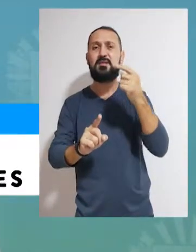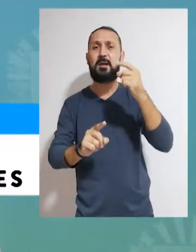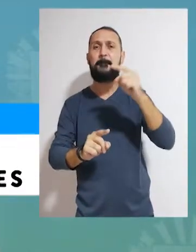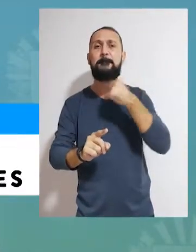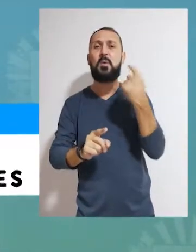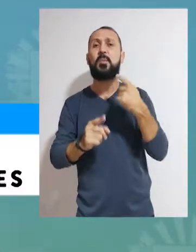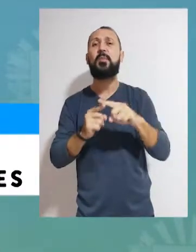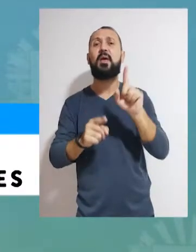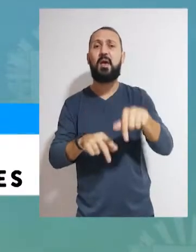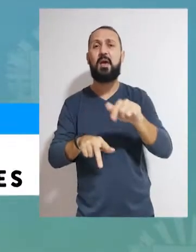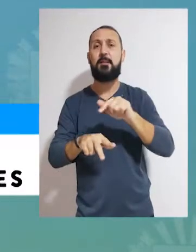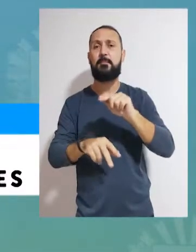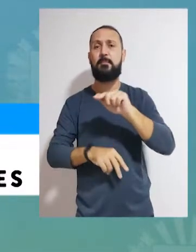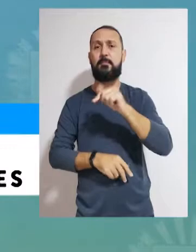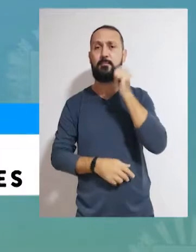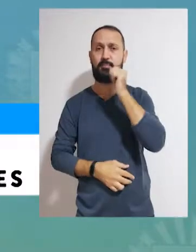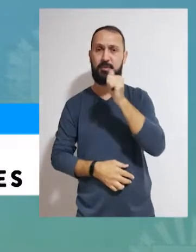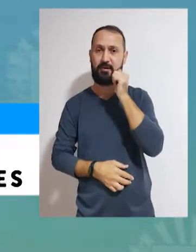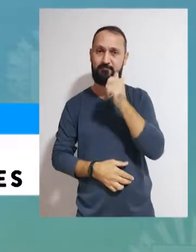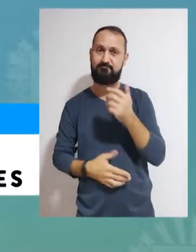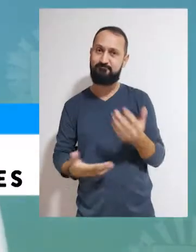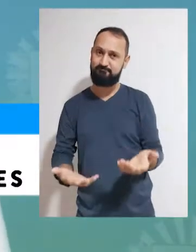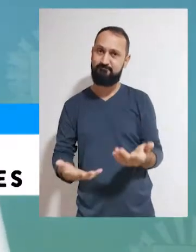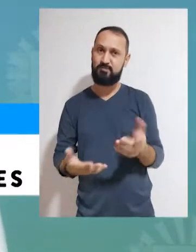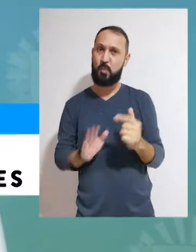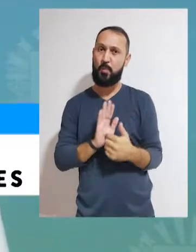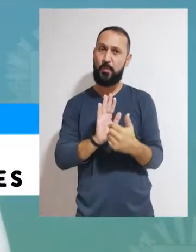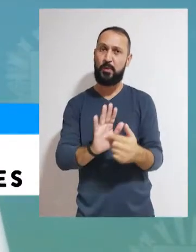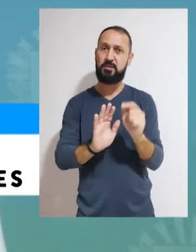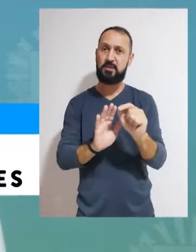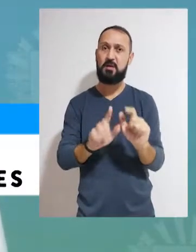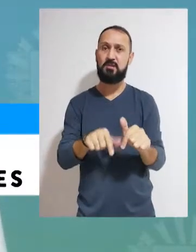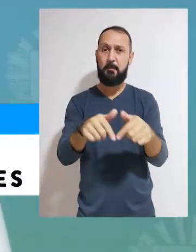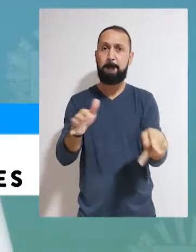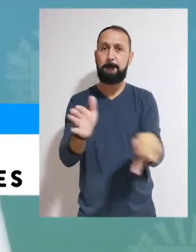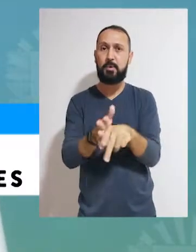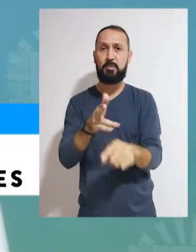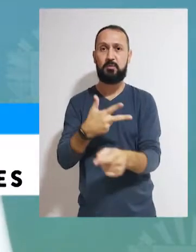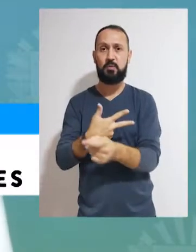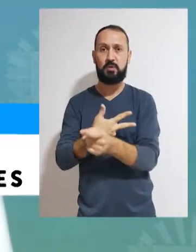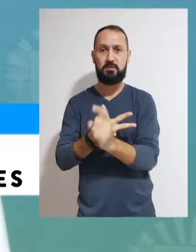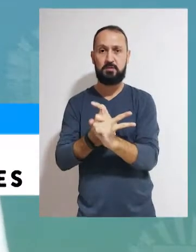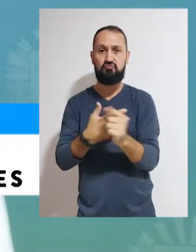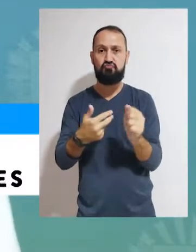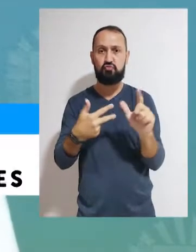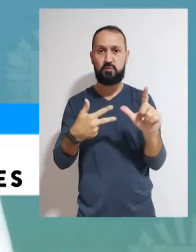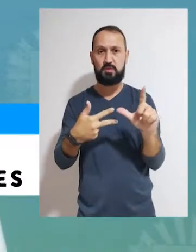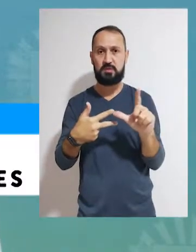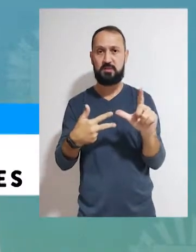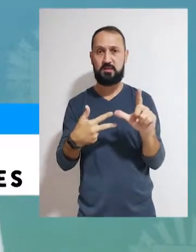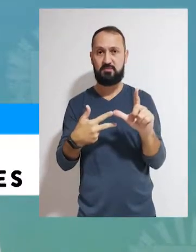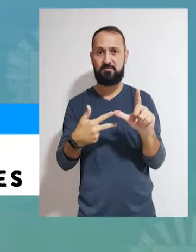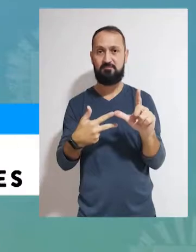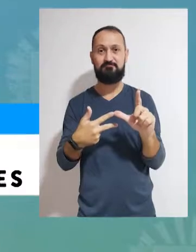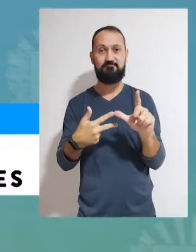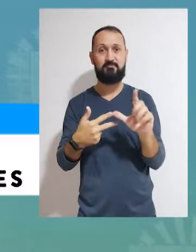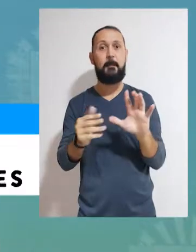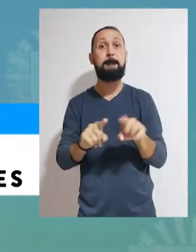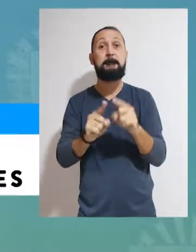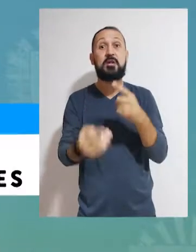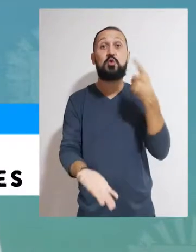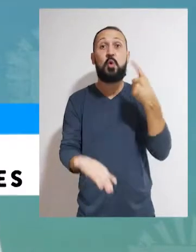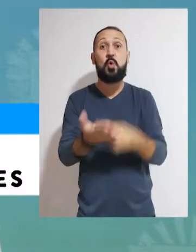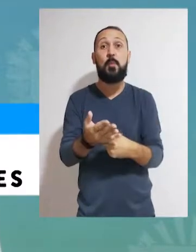mortas pelos simples fatos de serem mulheres. Isso mostra não só uma ação do Executivo com o Legislativo Estadual,